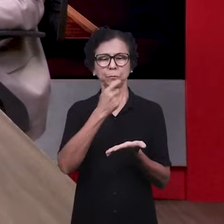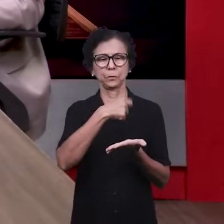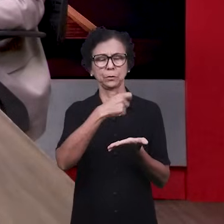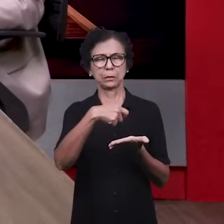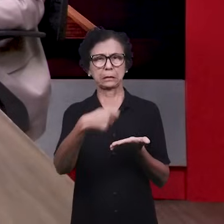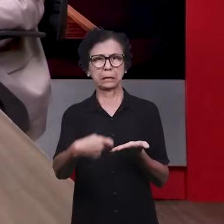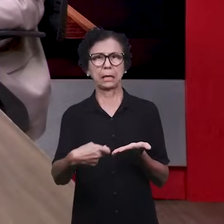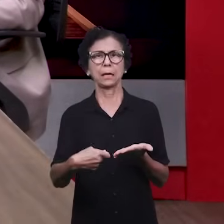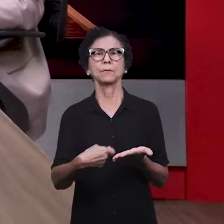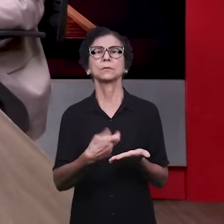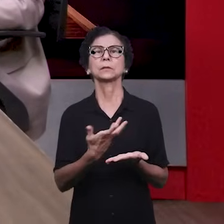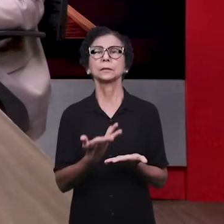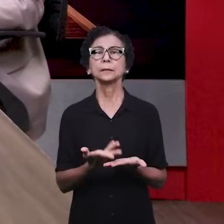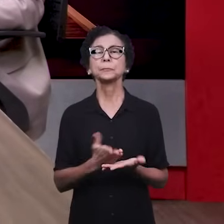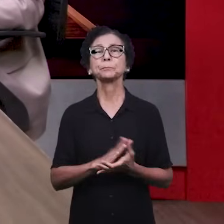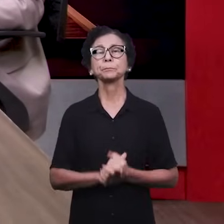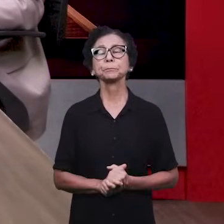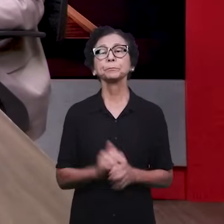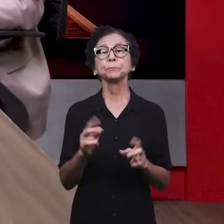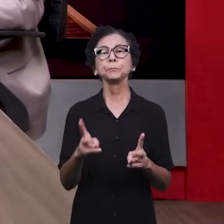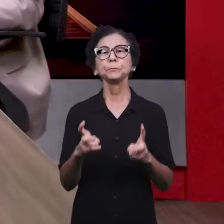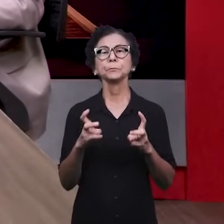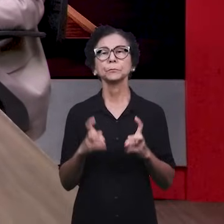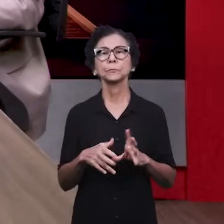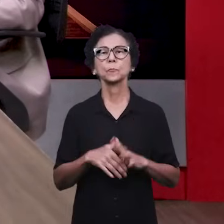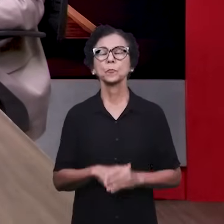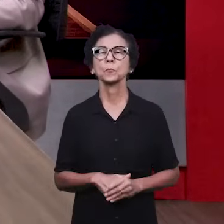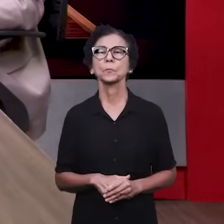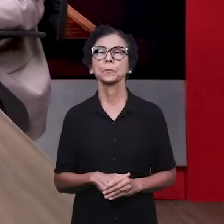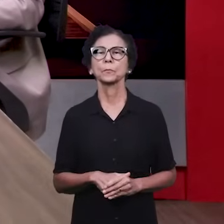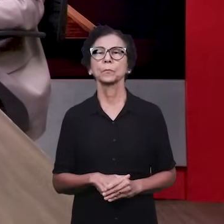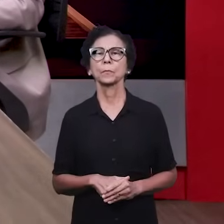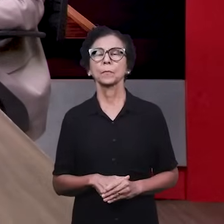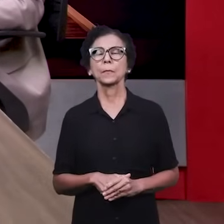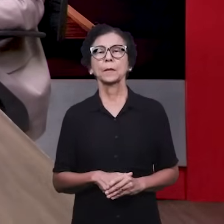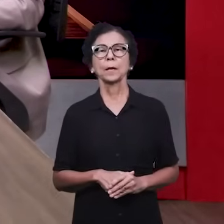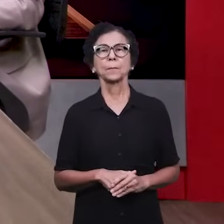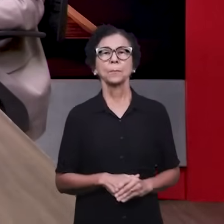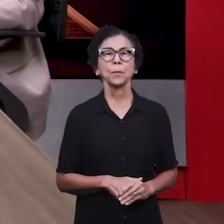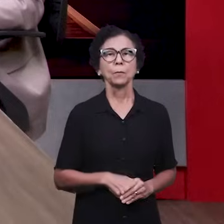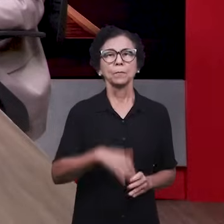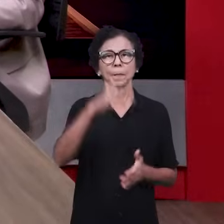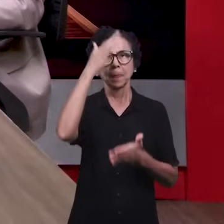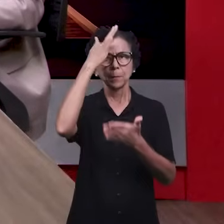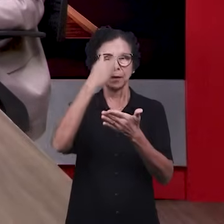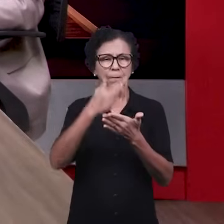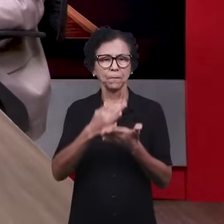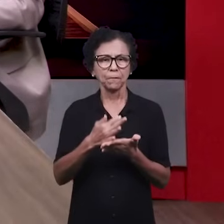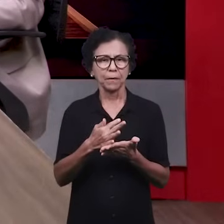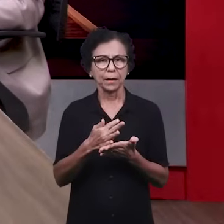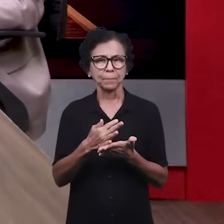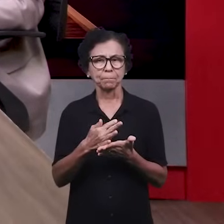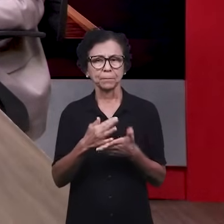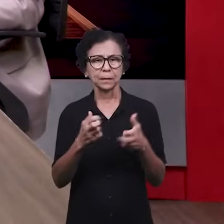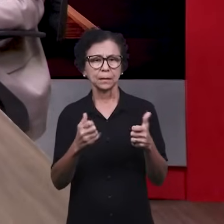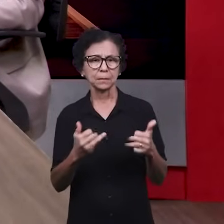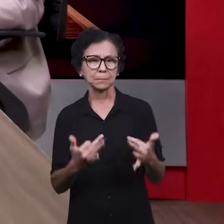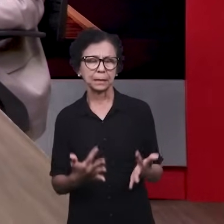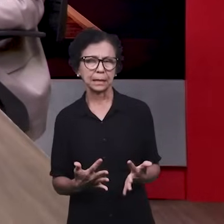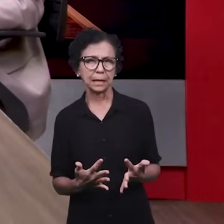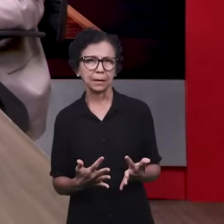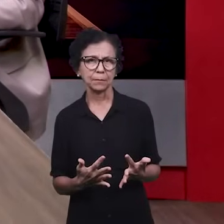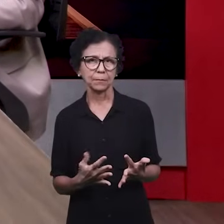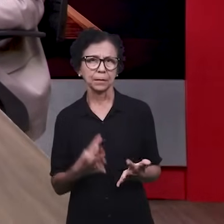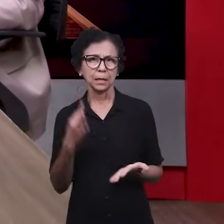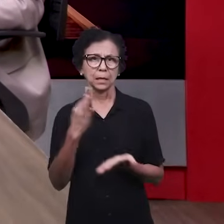né, a Suma Teológica. E o que nós percebemos? Ele diz que, para explicar a fé, até um certo ponto